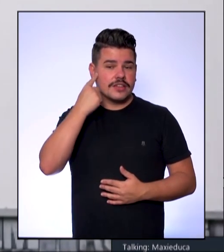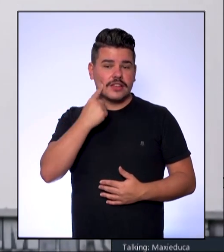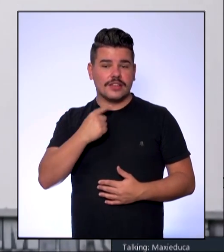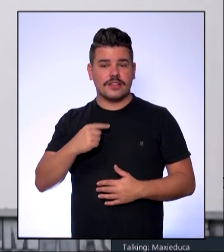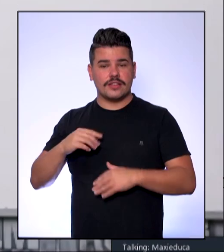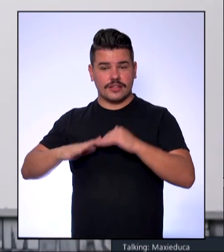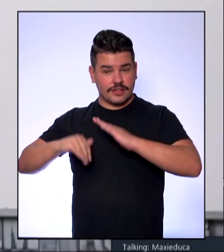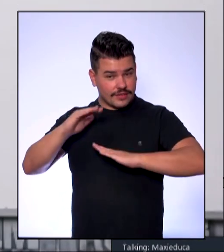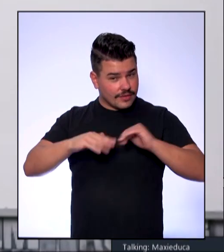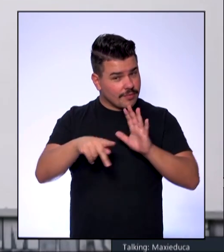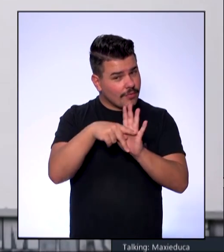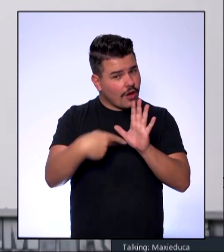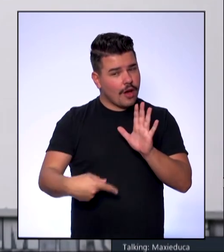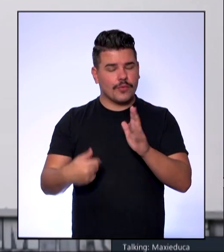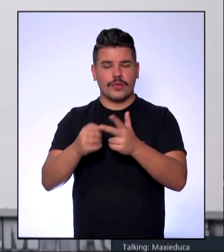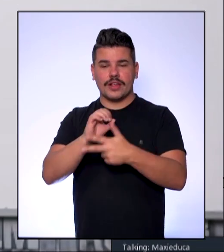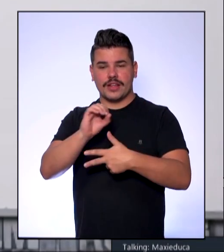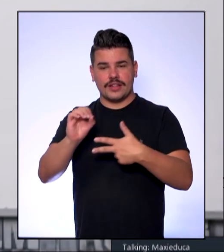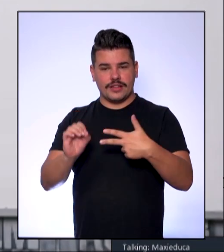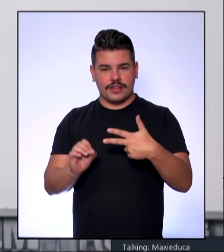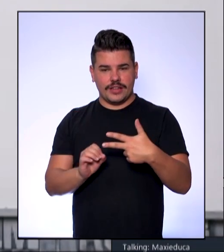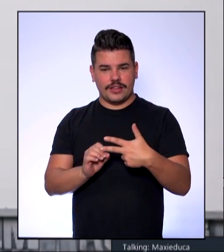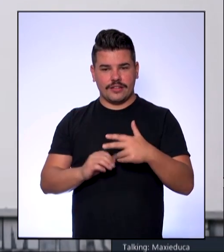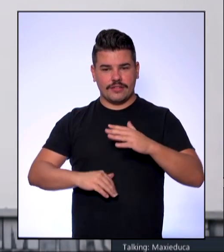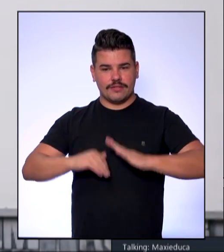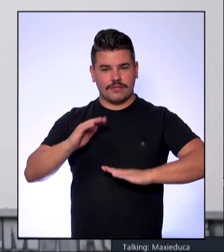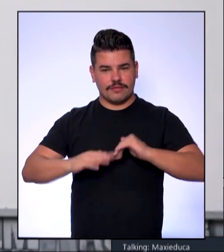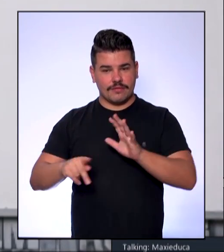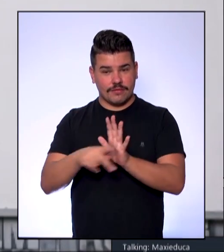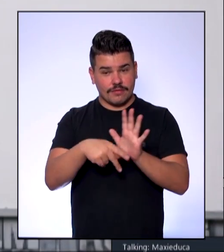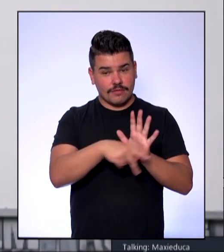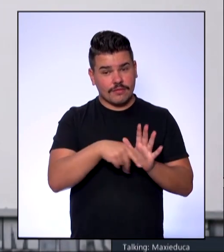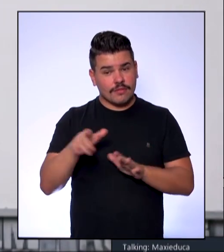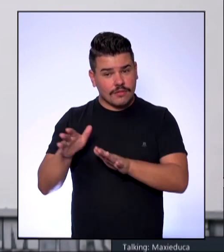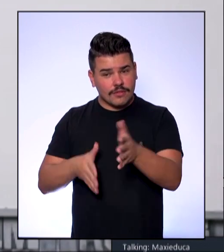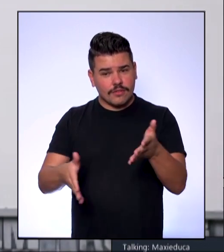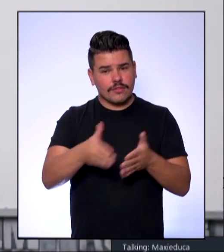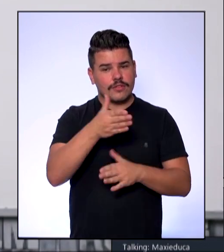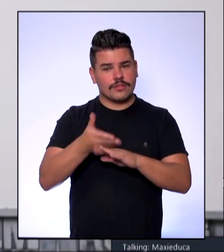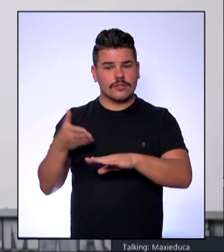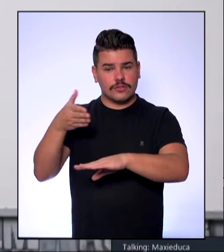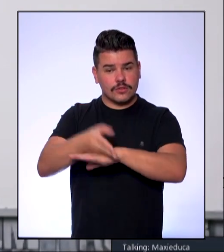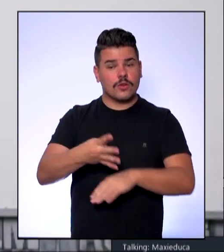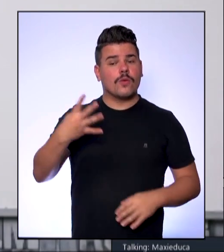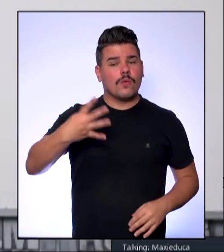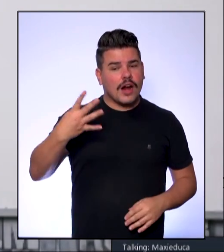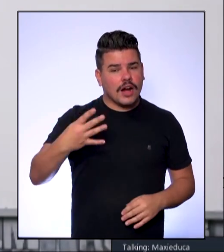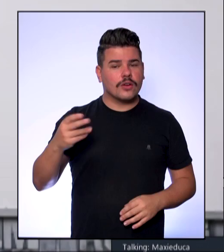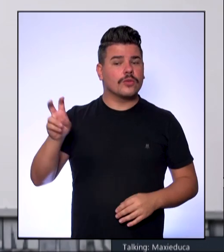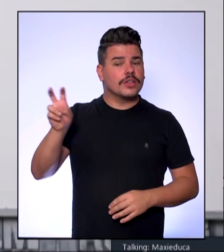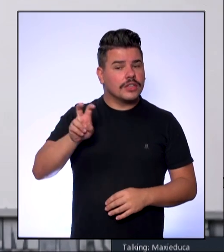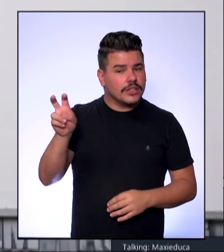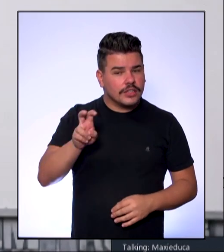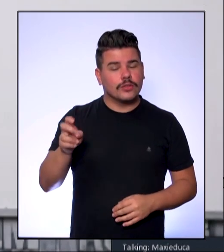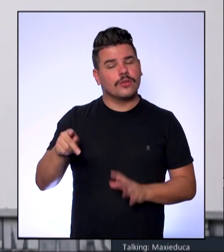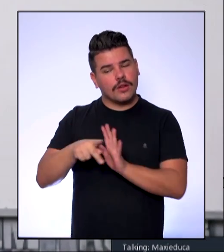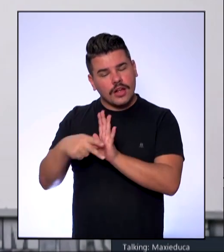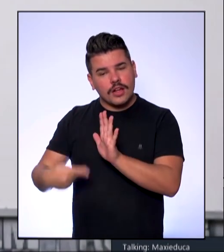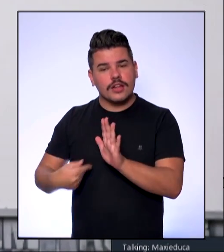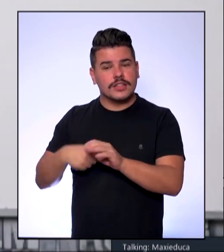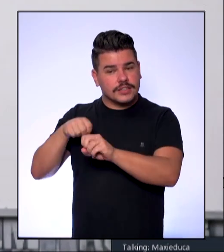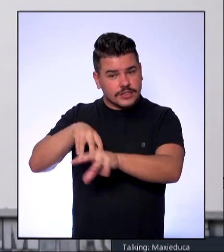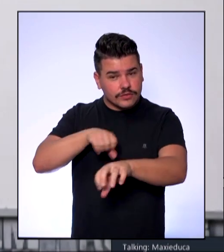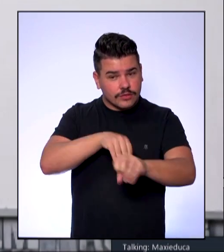sudeste para o Enem, o Brasil foi encontrado. Geralmente até ali o 4º, 5º ano do ensino fundamental 1,